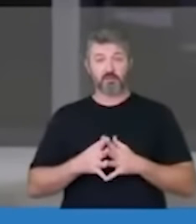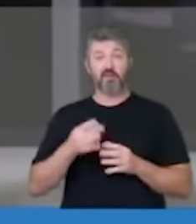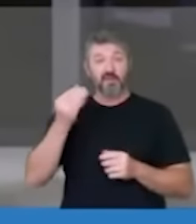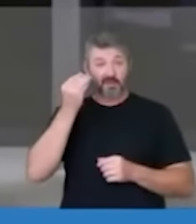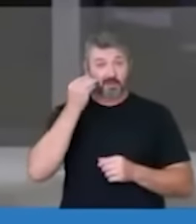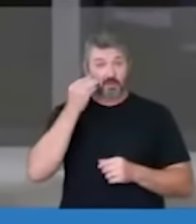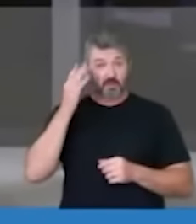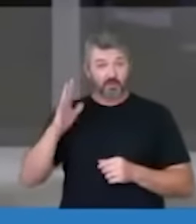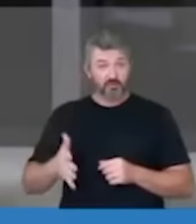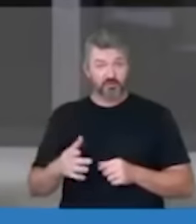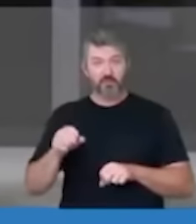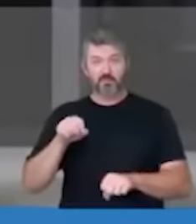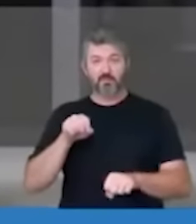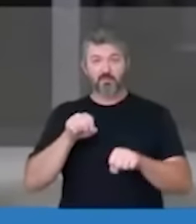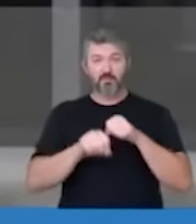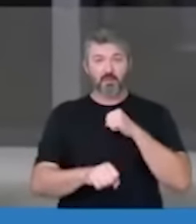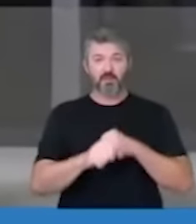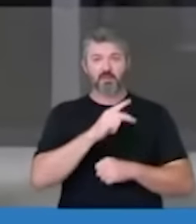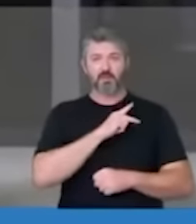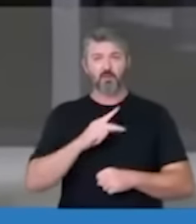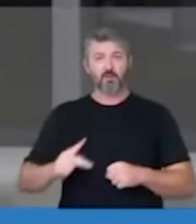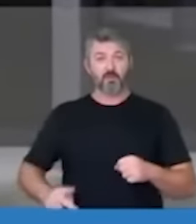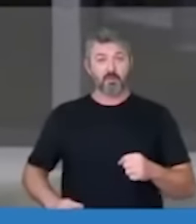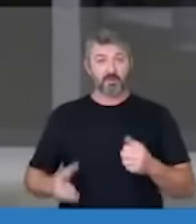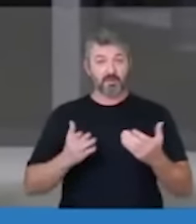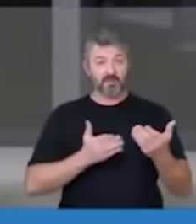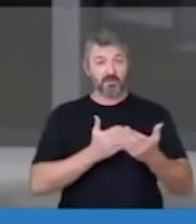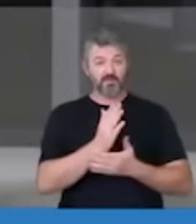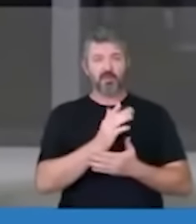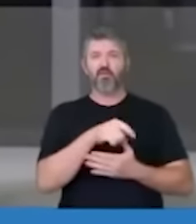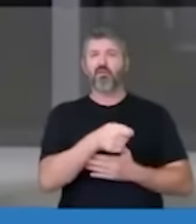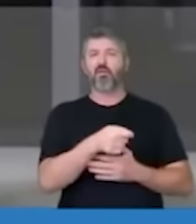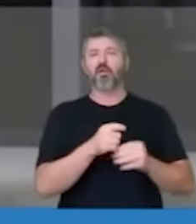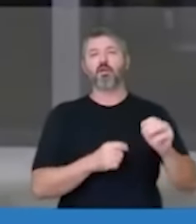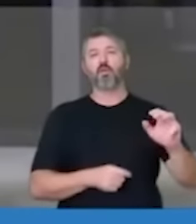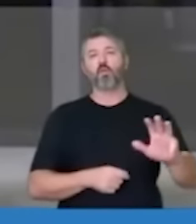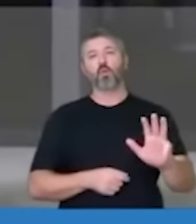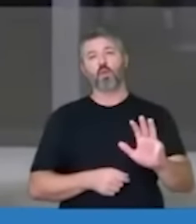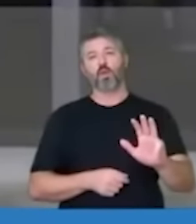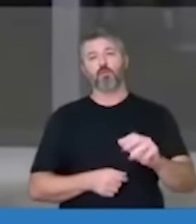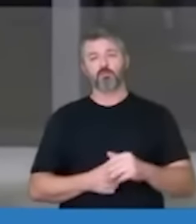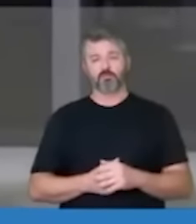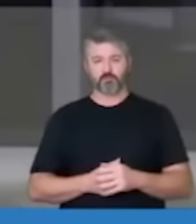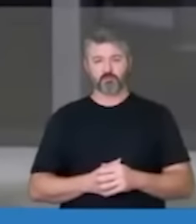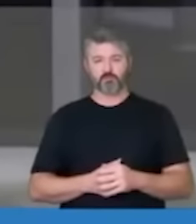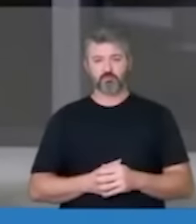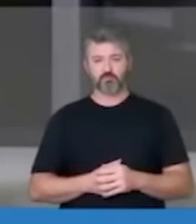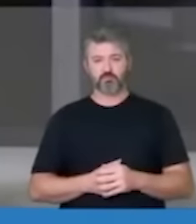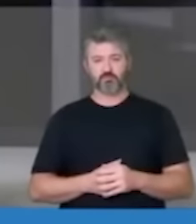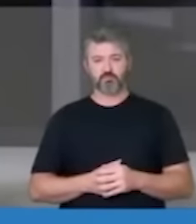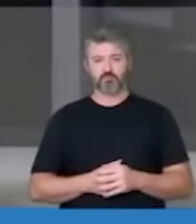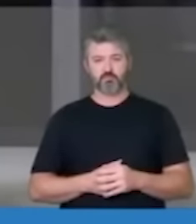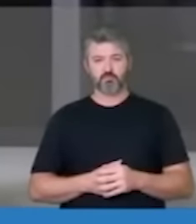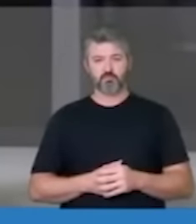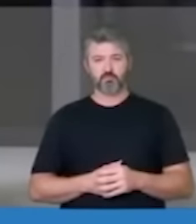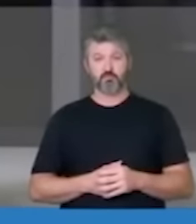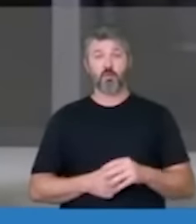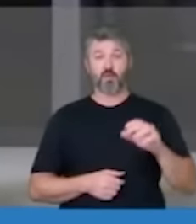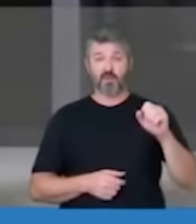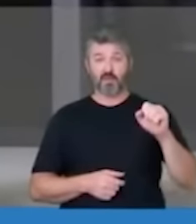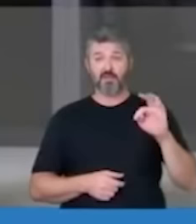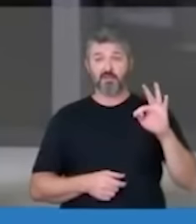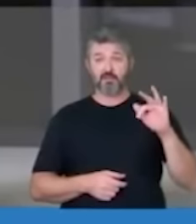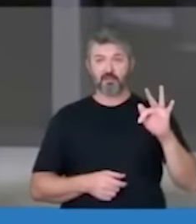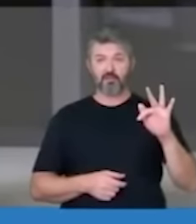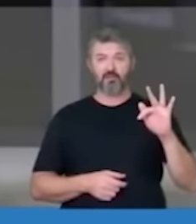tentaram matar o presidente eleito Luiz Inácio Lula da Silva, o presidente do Supremo